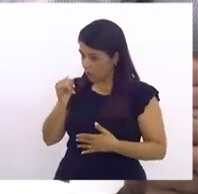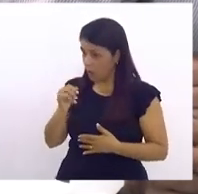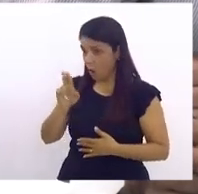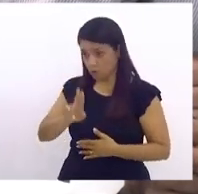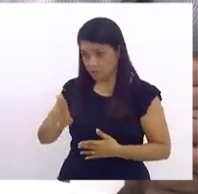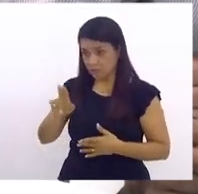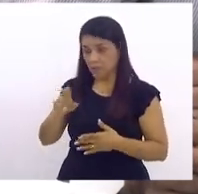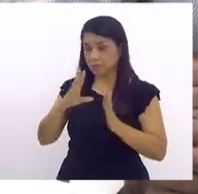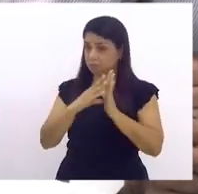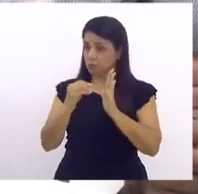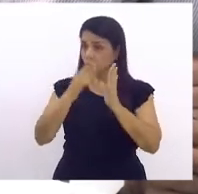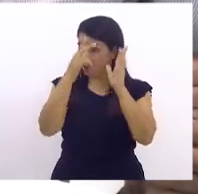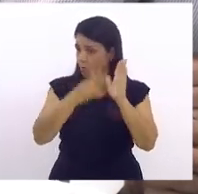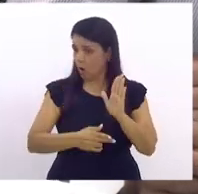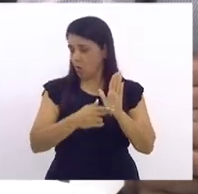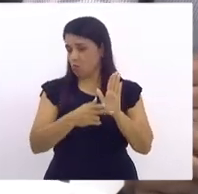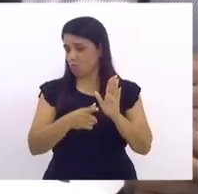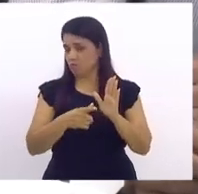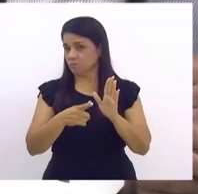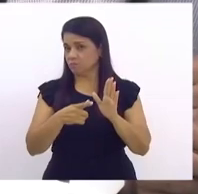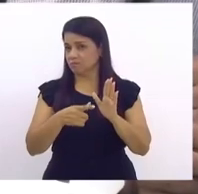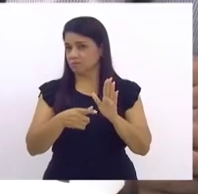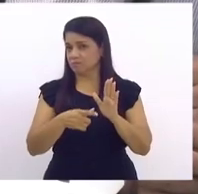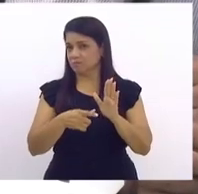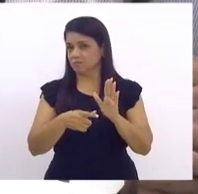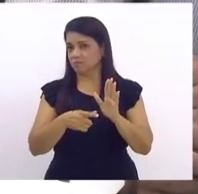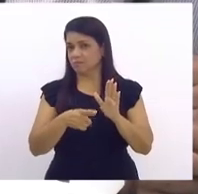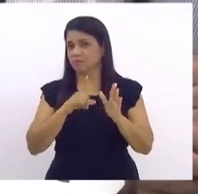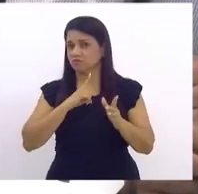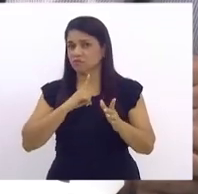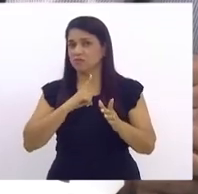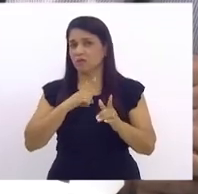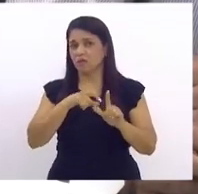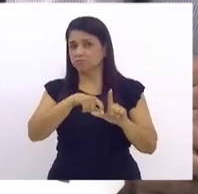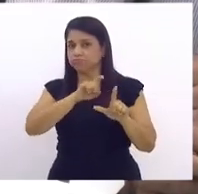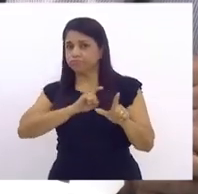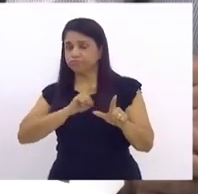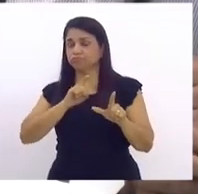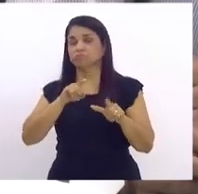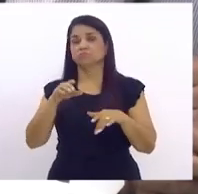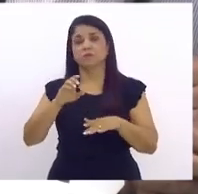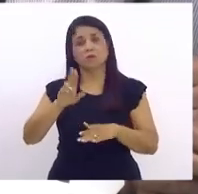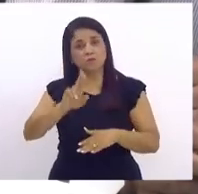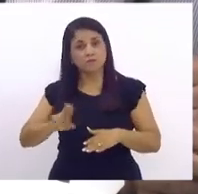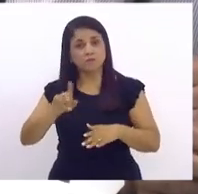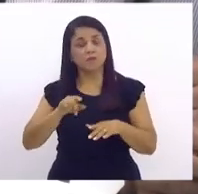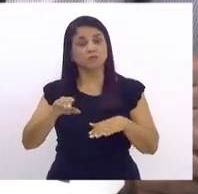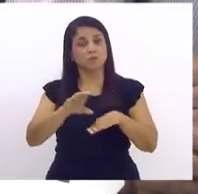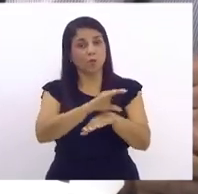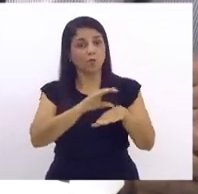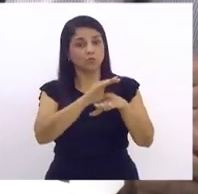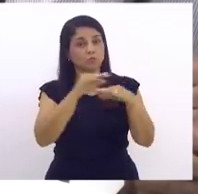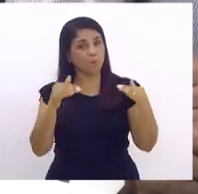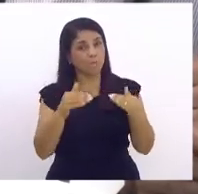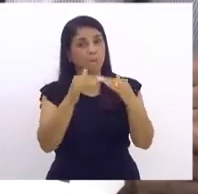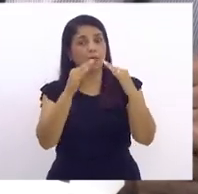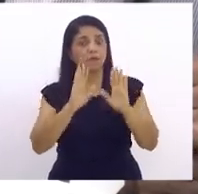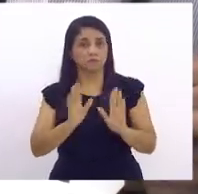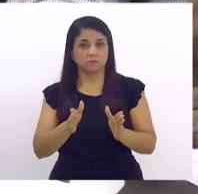assim, porque existe esse preceito da autonomia universitária na Constituição Federal. Então, eu se